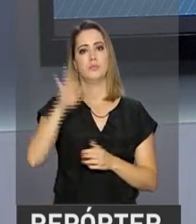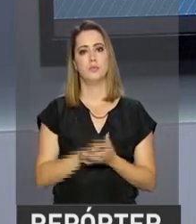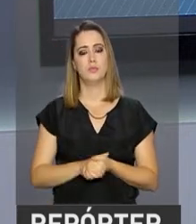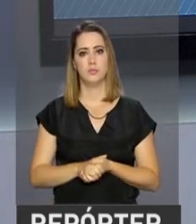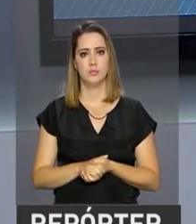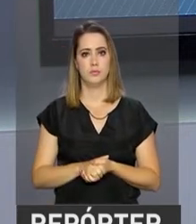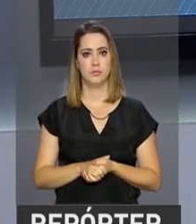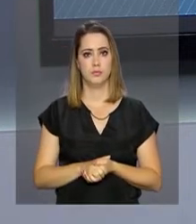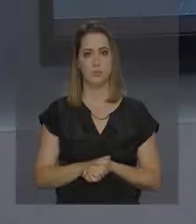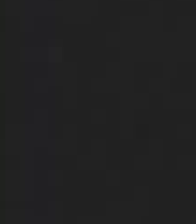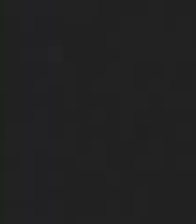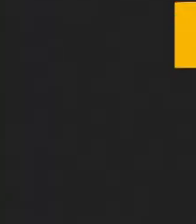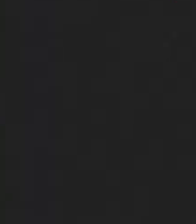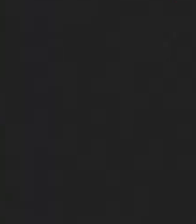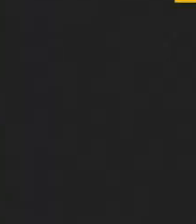do governo federal